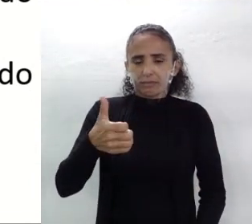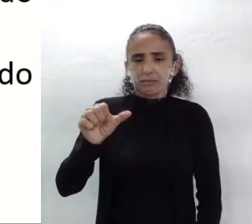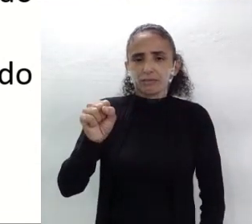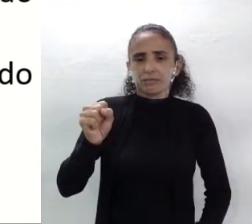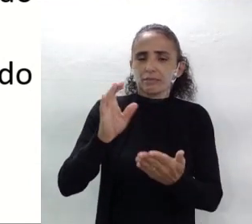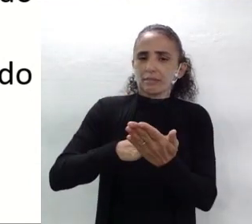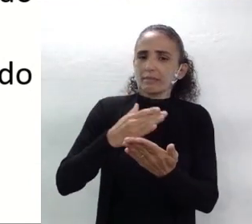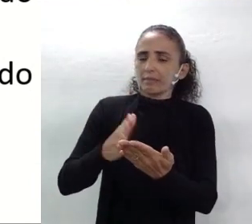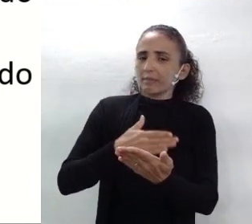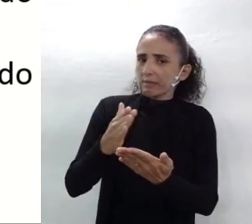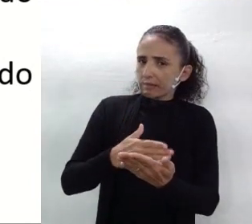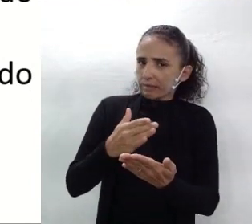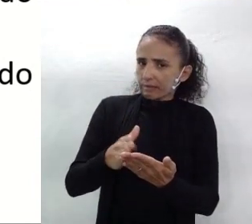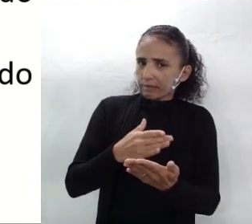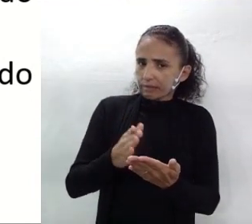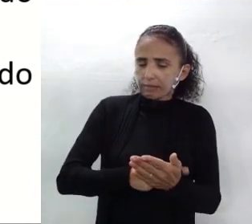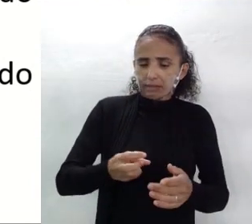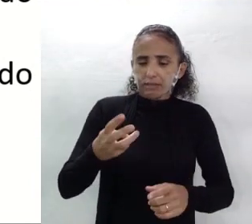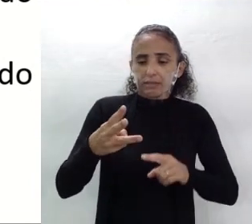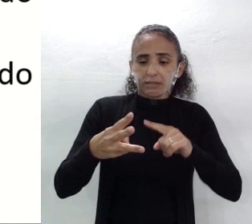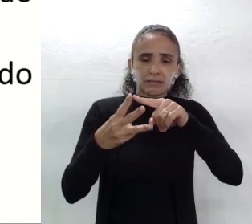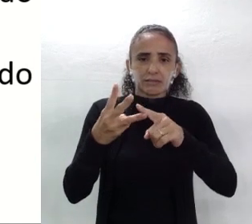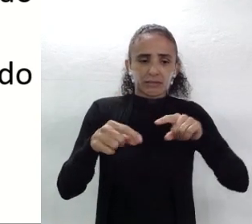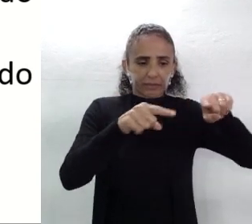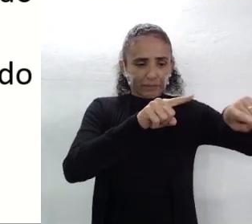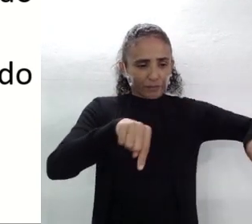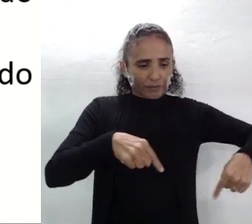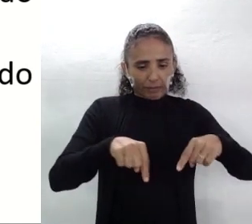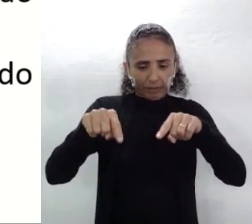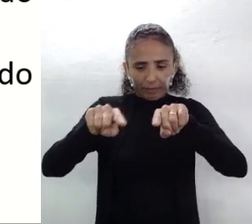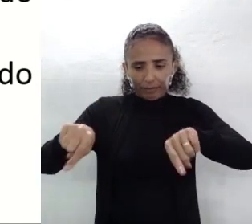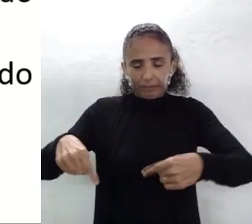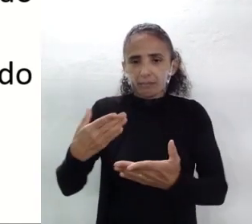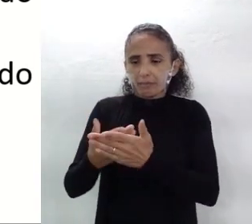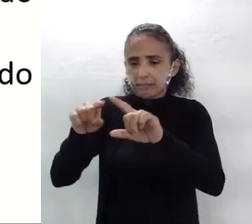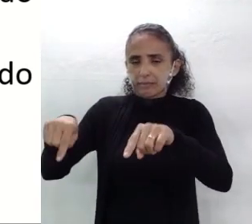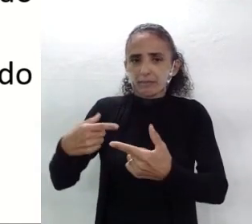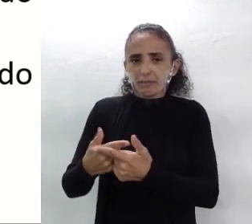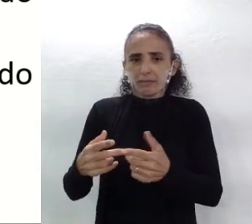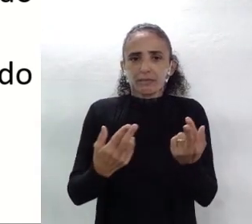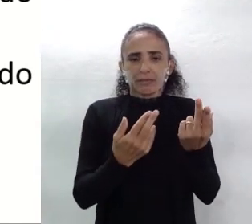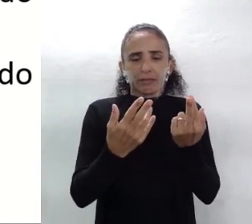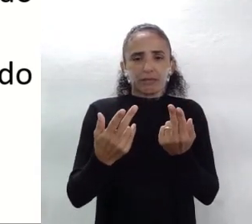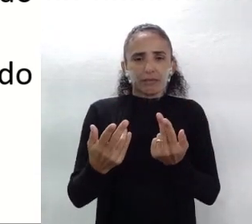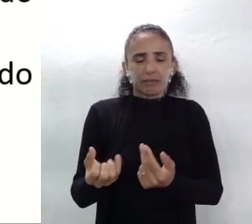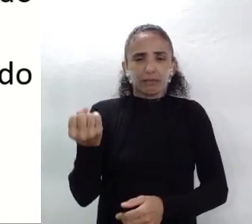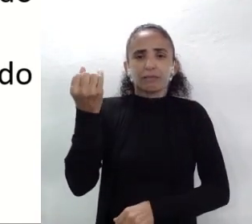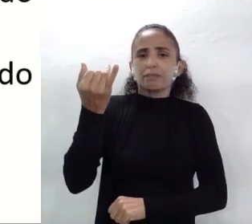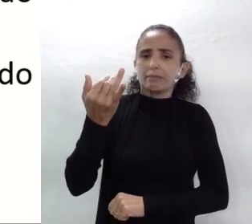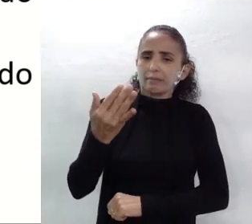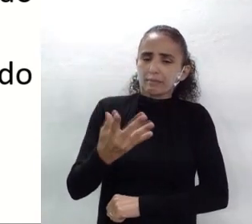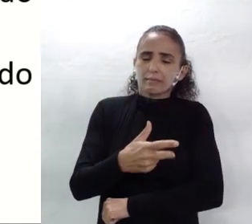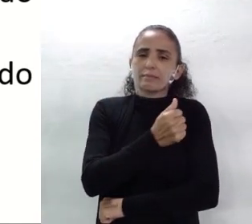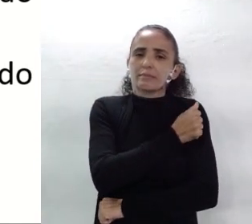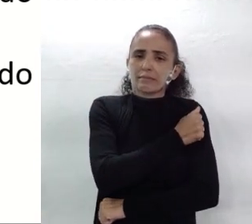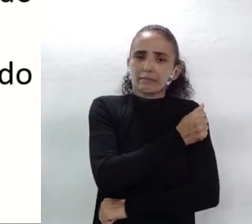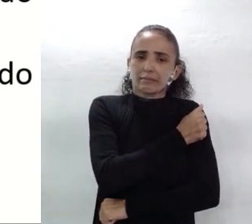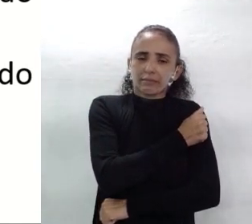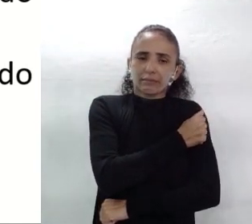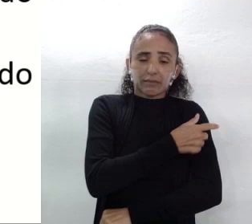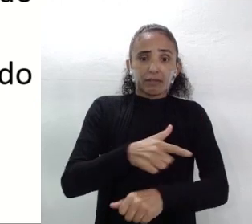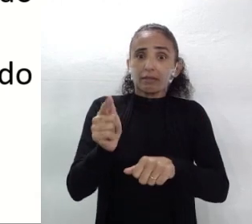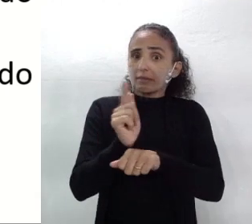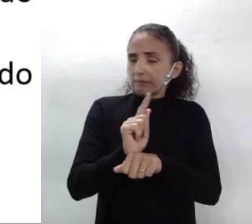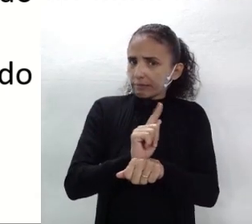180 cadernos para os alunos de 3 turmas de sétimo ano, todos com igual quantidade de alunos.